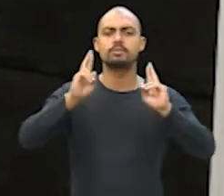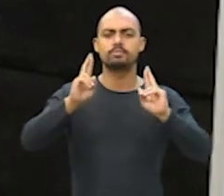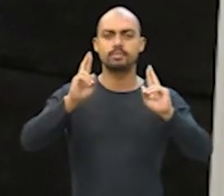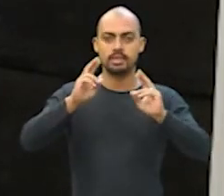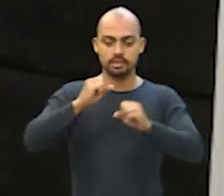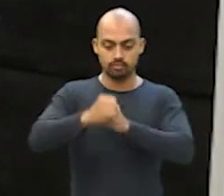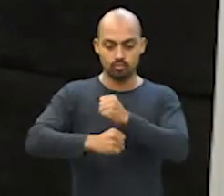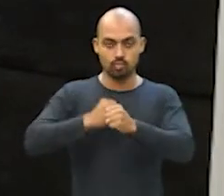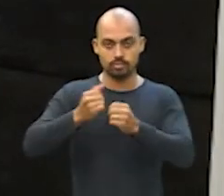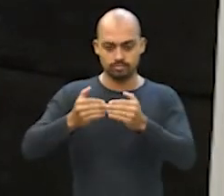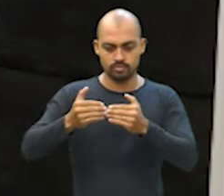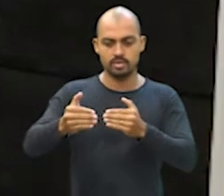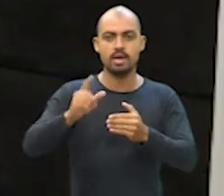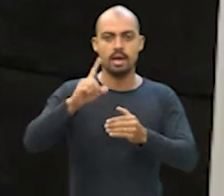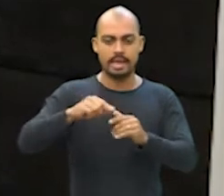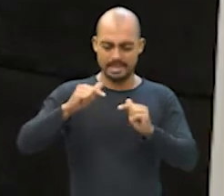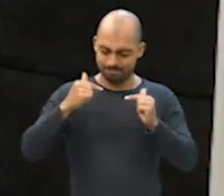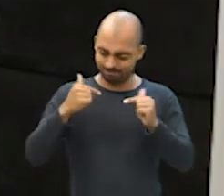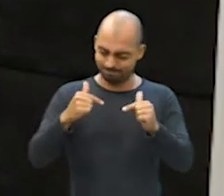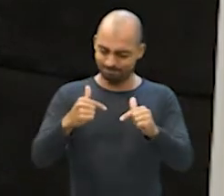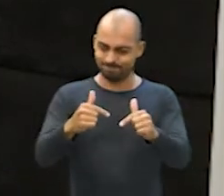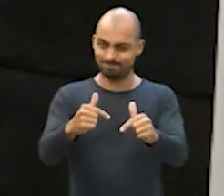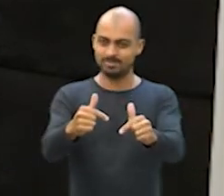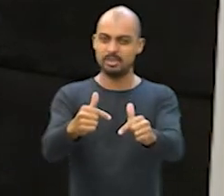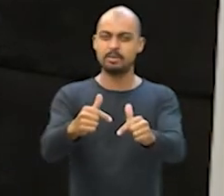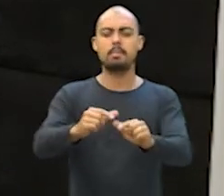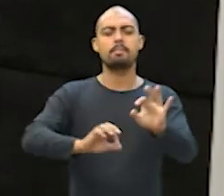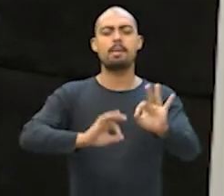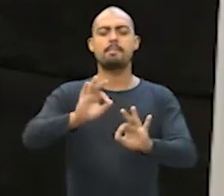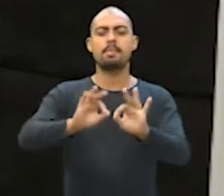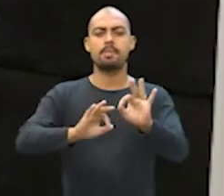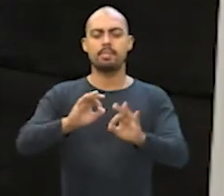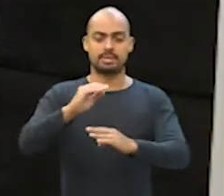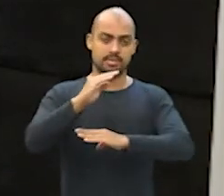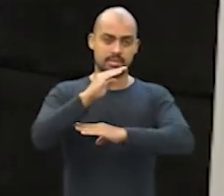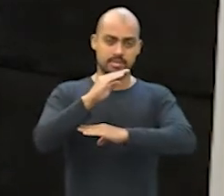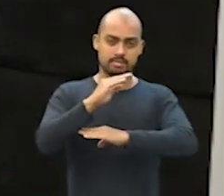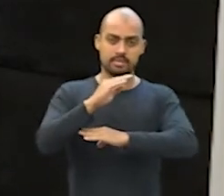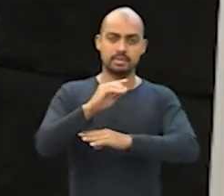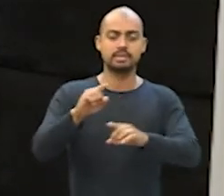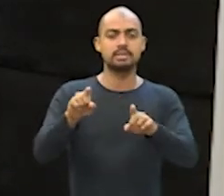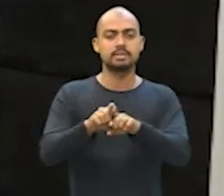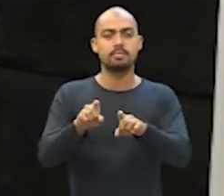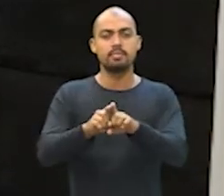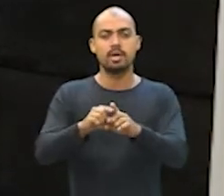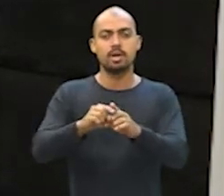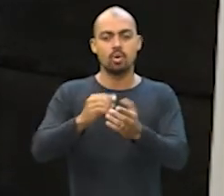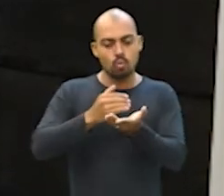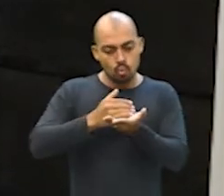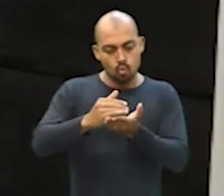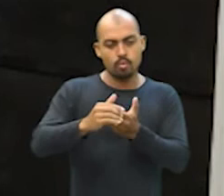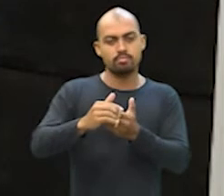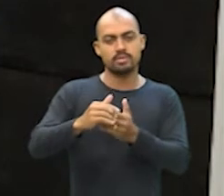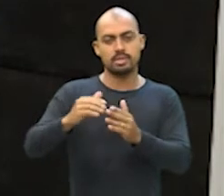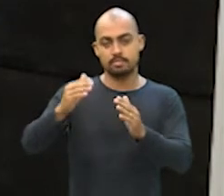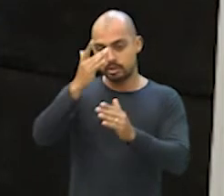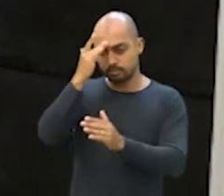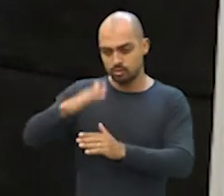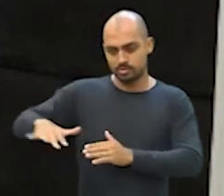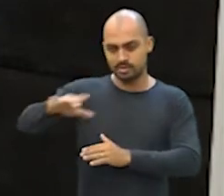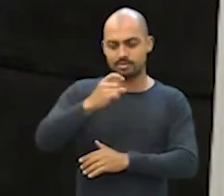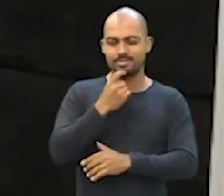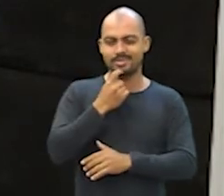Nossa expectativa para o próximo ano é muito trabalho. Organizar o gabinete e começar a trabalhar para